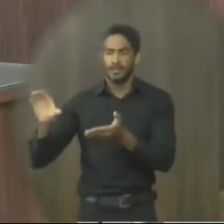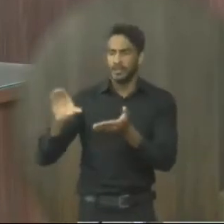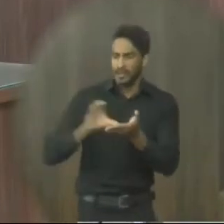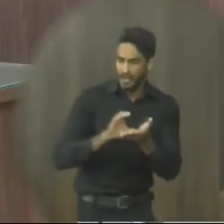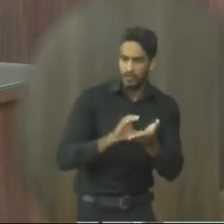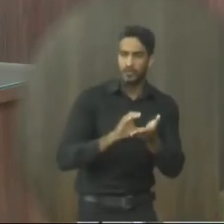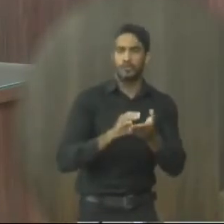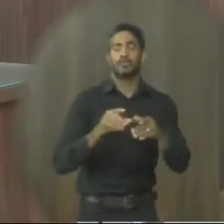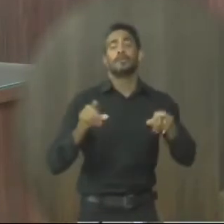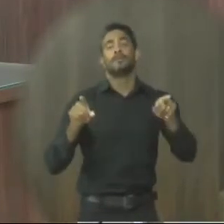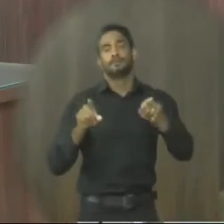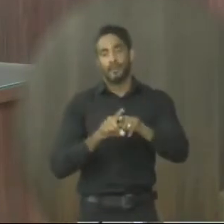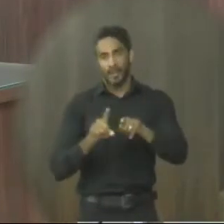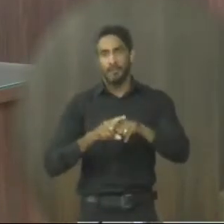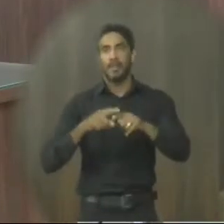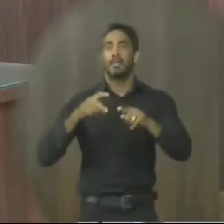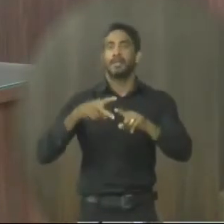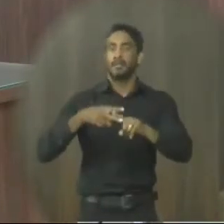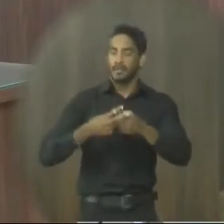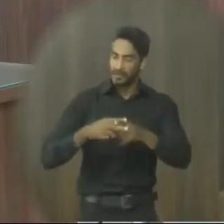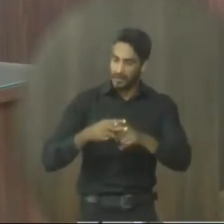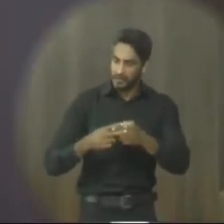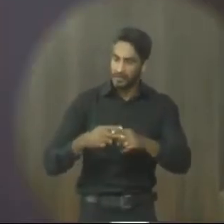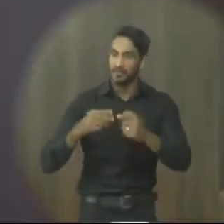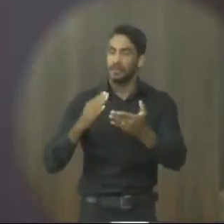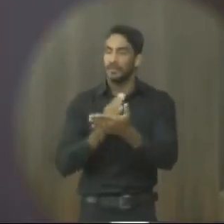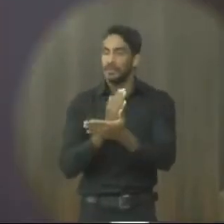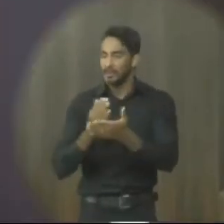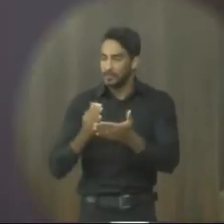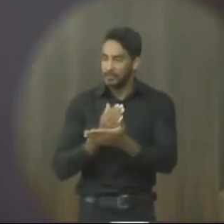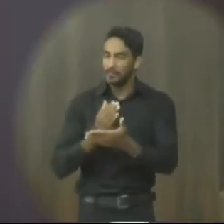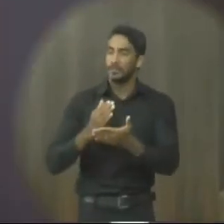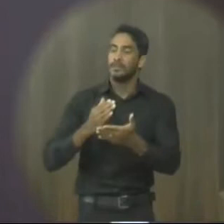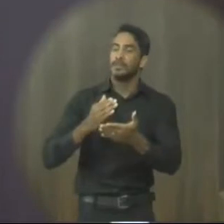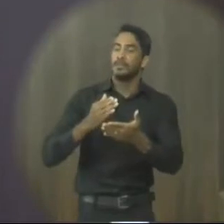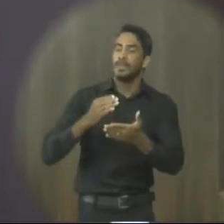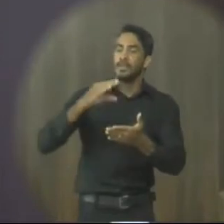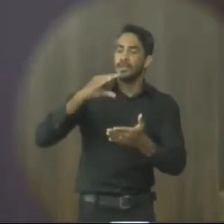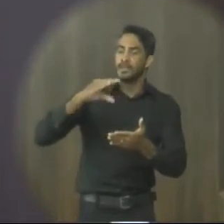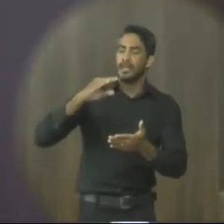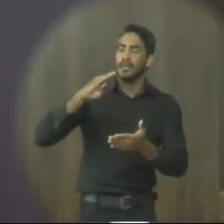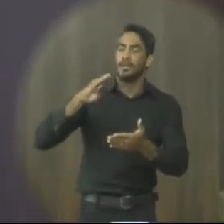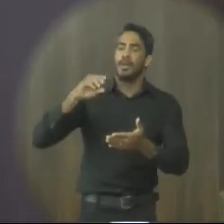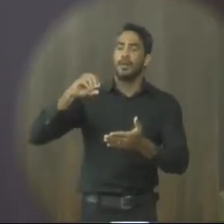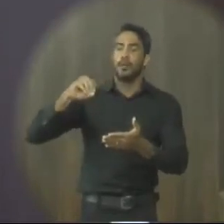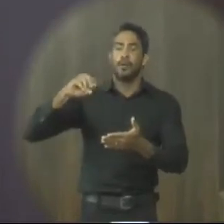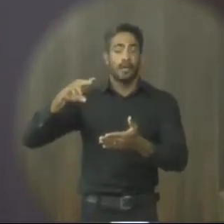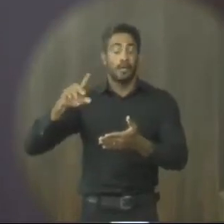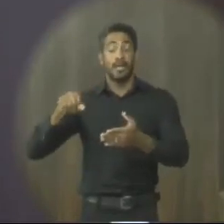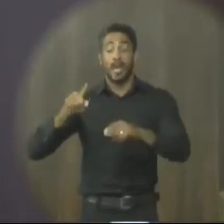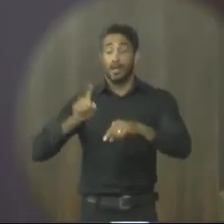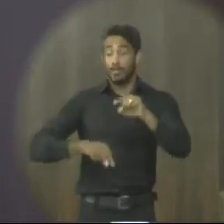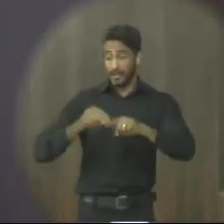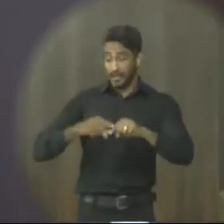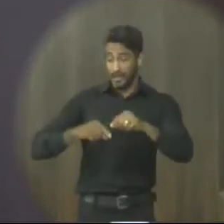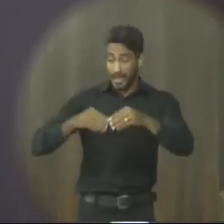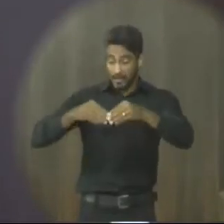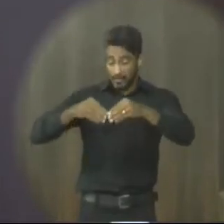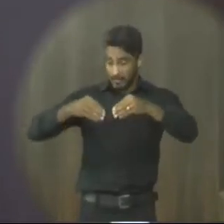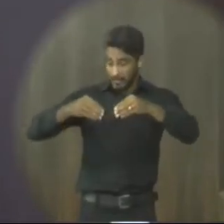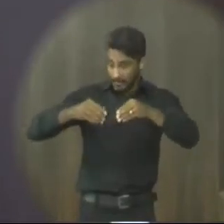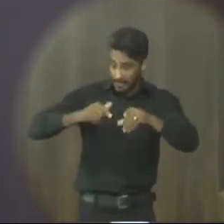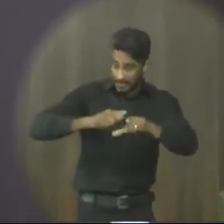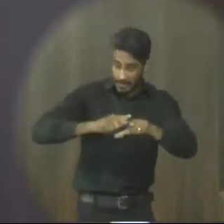recapeamento. Também será realizado recapeamento em CBUQ, que é um material asfáltico também de melhor